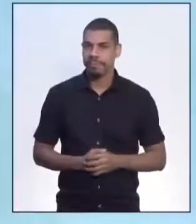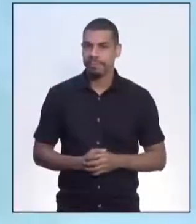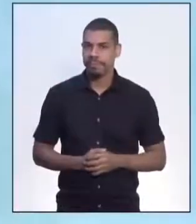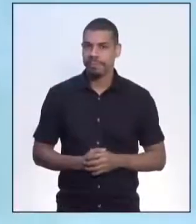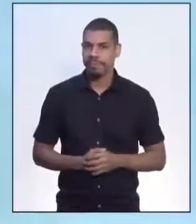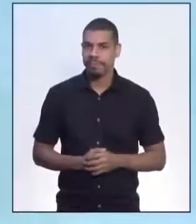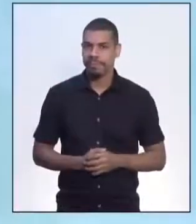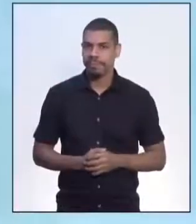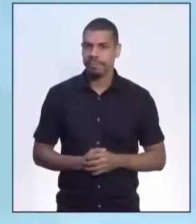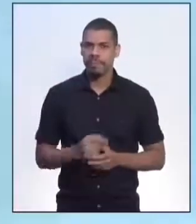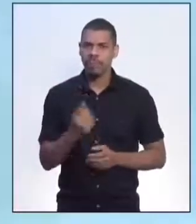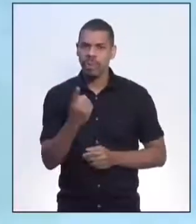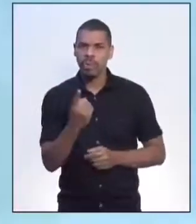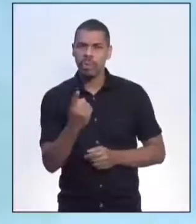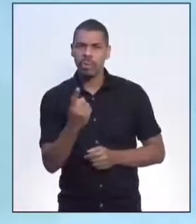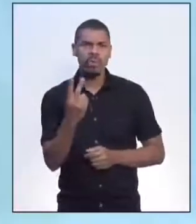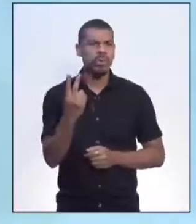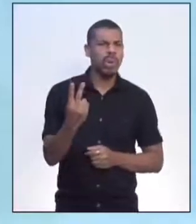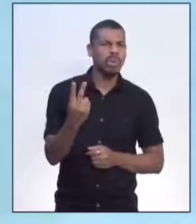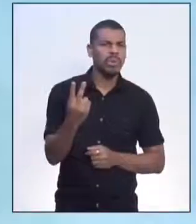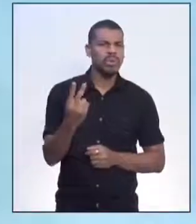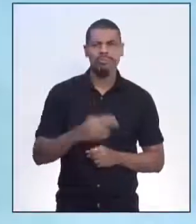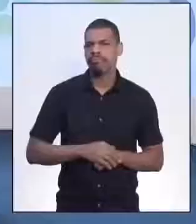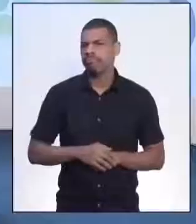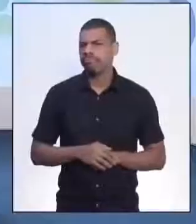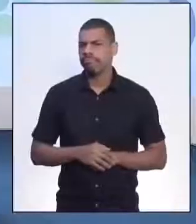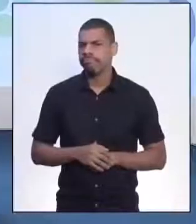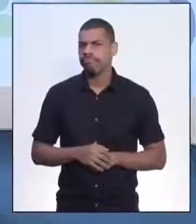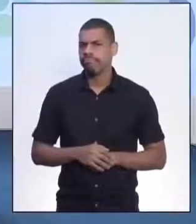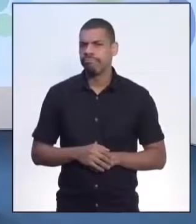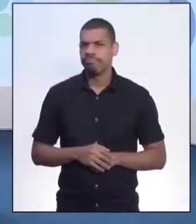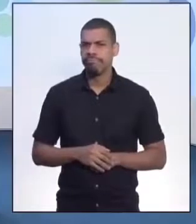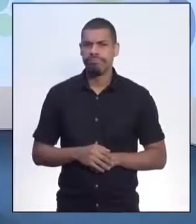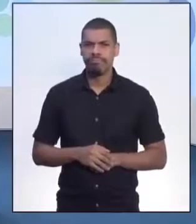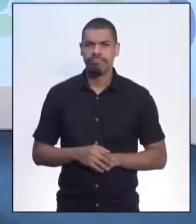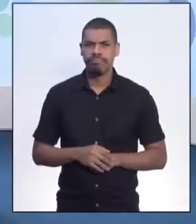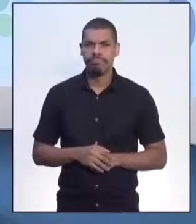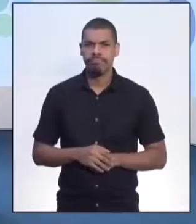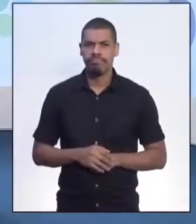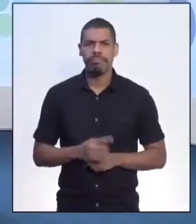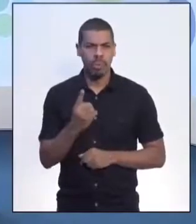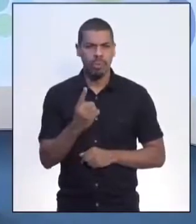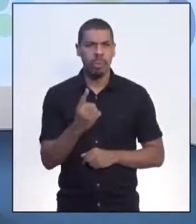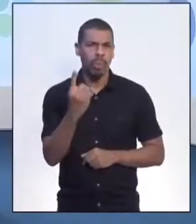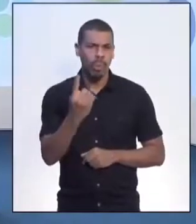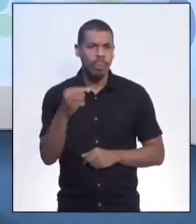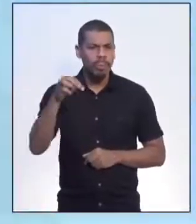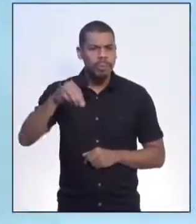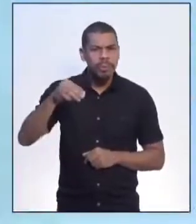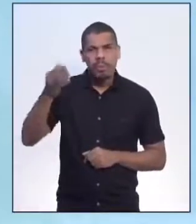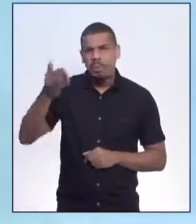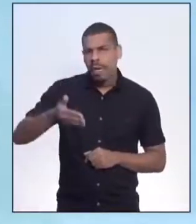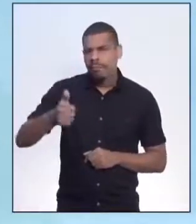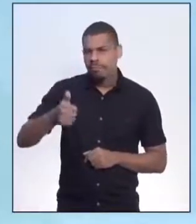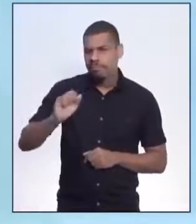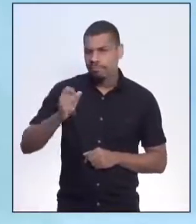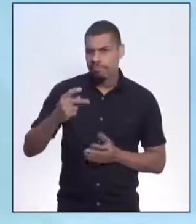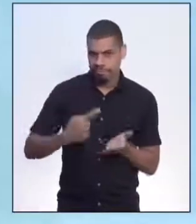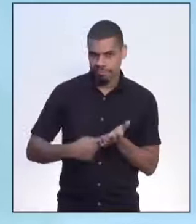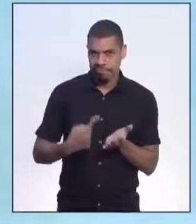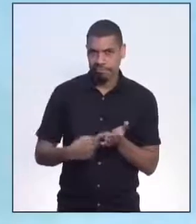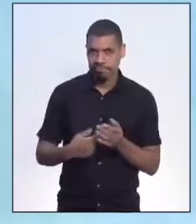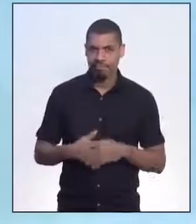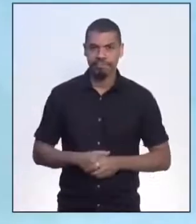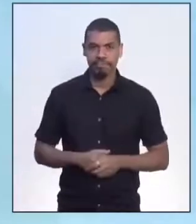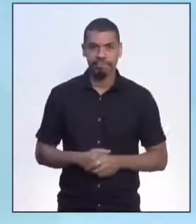e 50, 2 minutos. Não, acho muito, né? Acho que 1 minuto e meio dá, né? 1 minuto e meio? Tá. 1 minuto e meio dá para vocês.